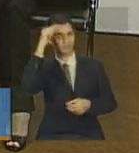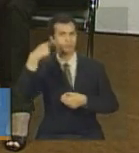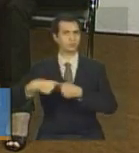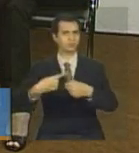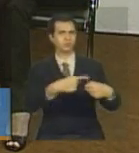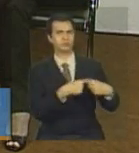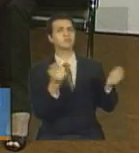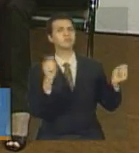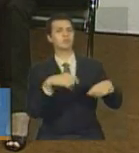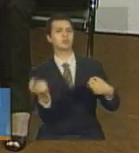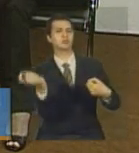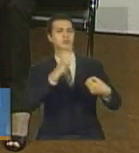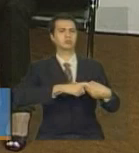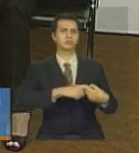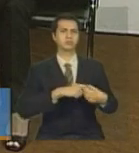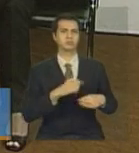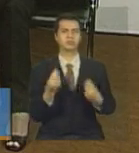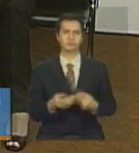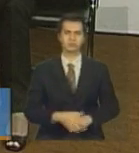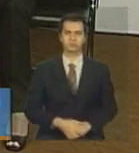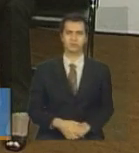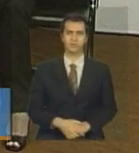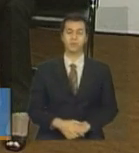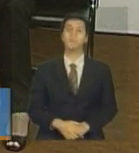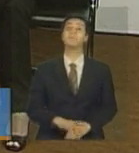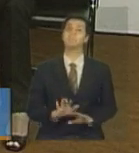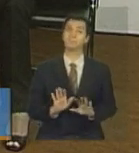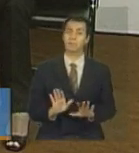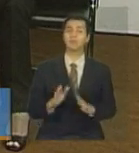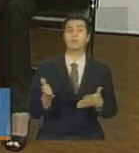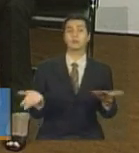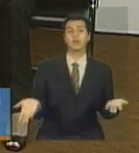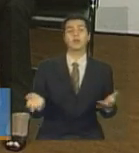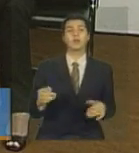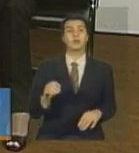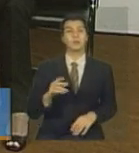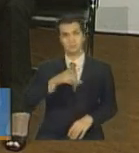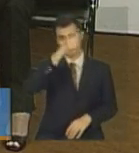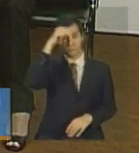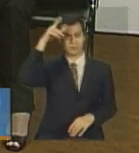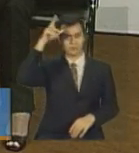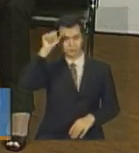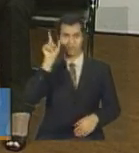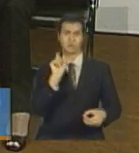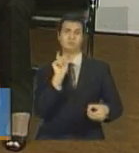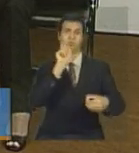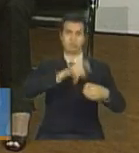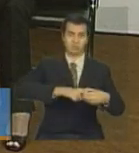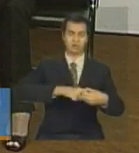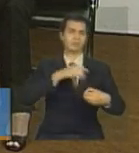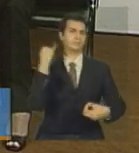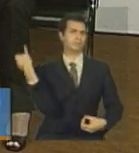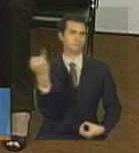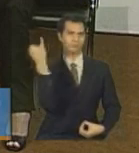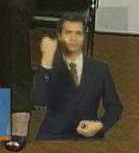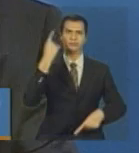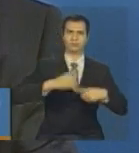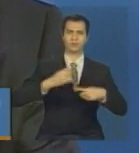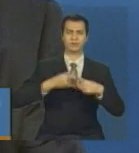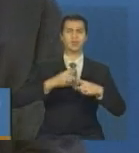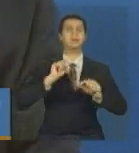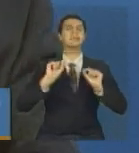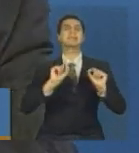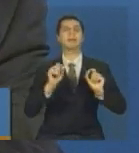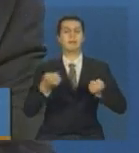Então, a parceria com as prefeituras é fundamental. Por quê? Porque quem opera o SUAS, o Sistema Único de Assistência